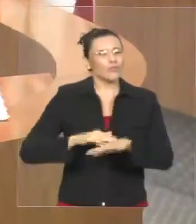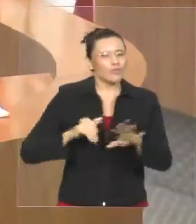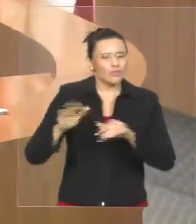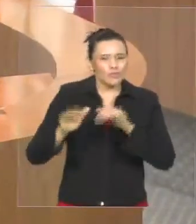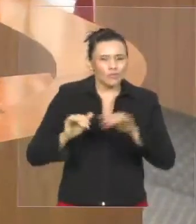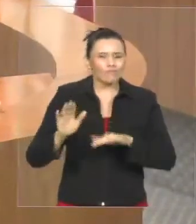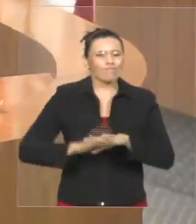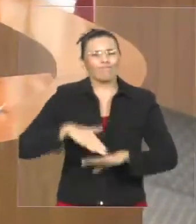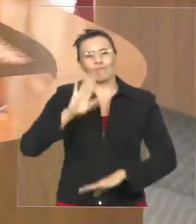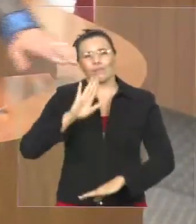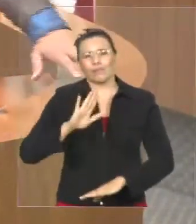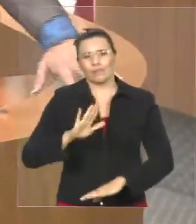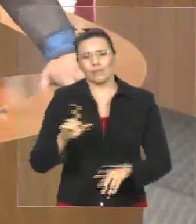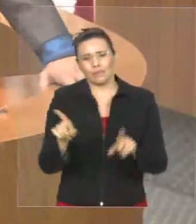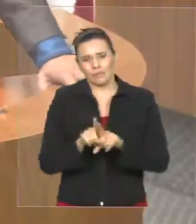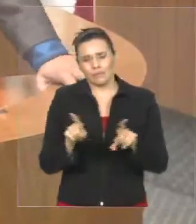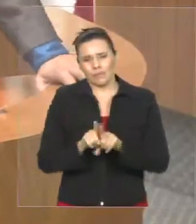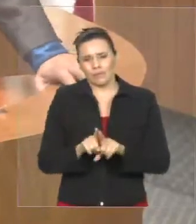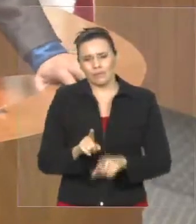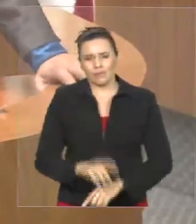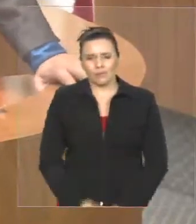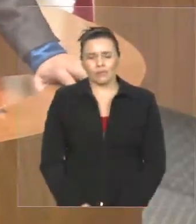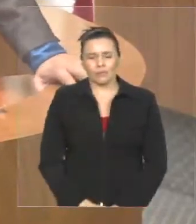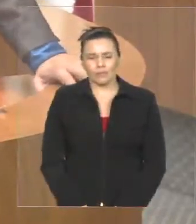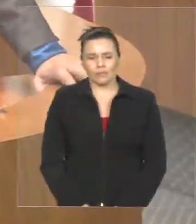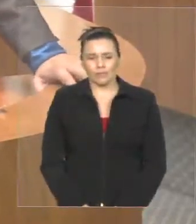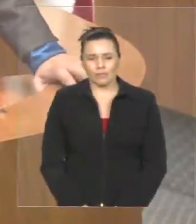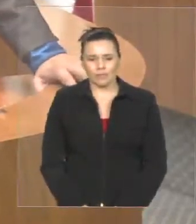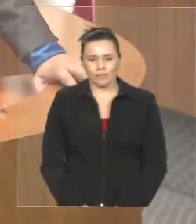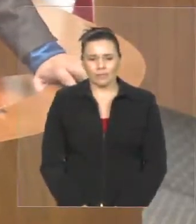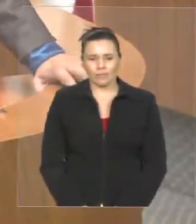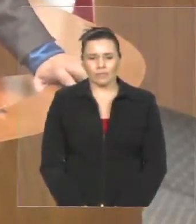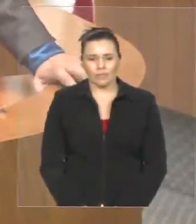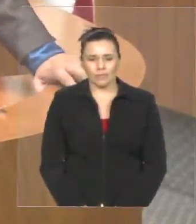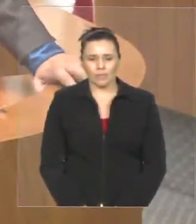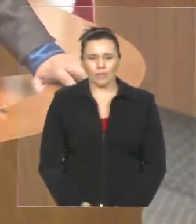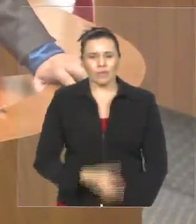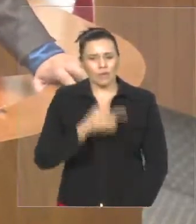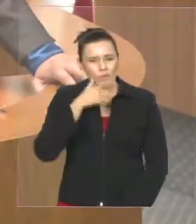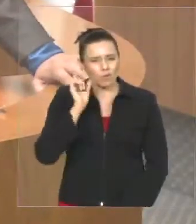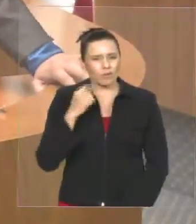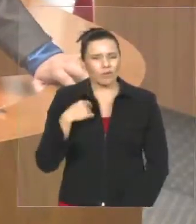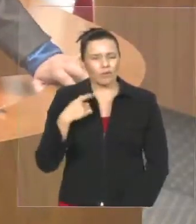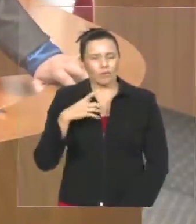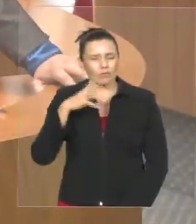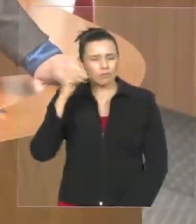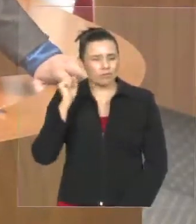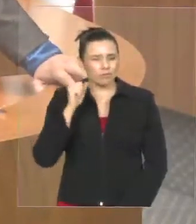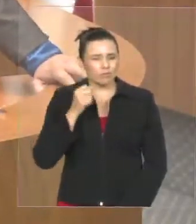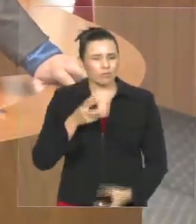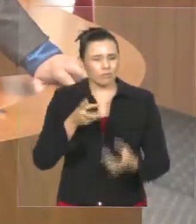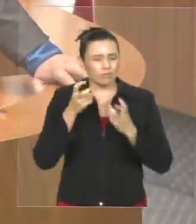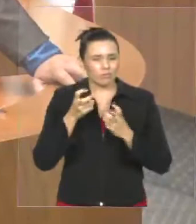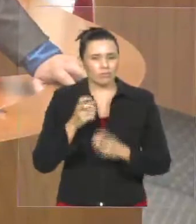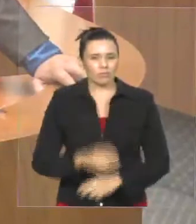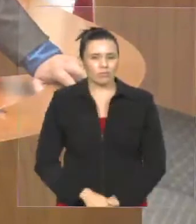numa situação complexa. Ainda ontem ouvi o pronunciamento.